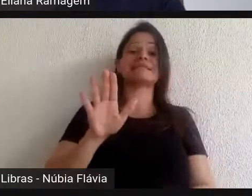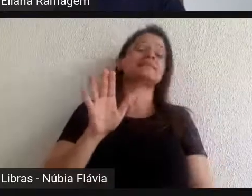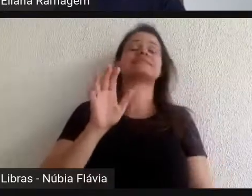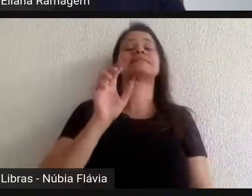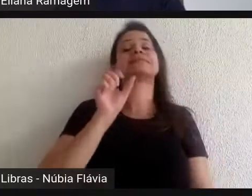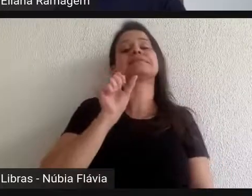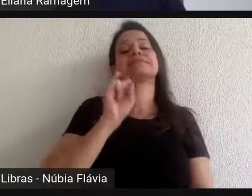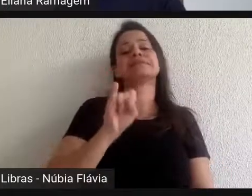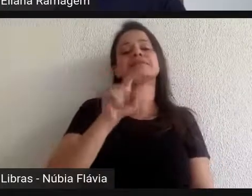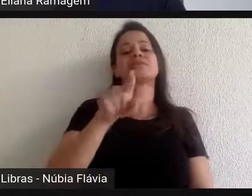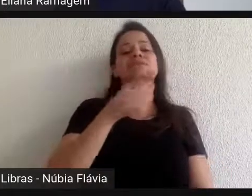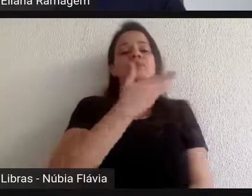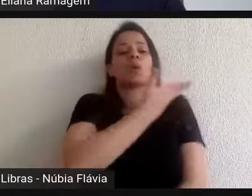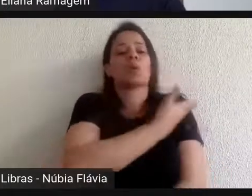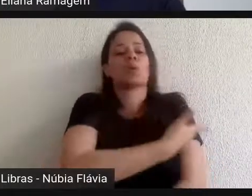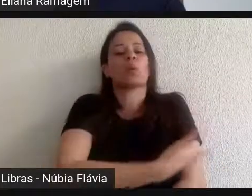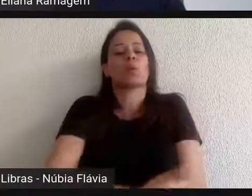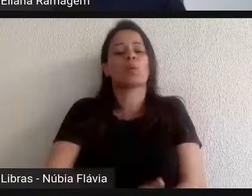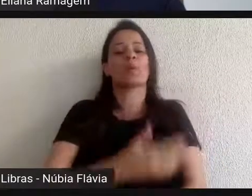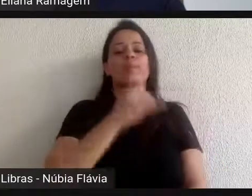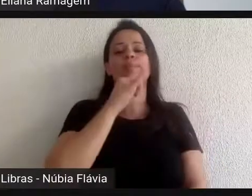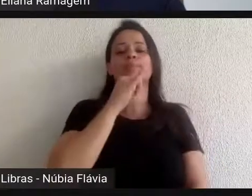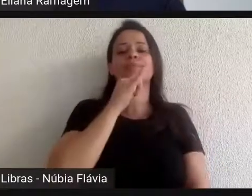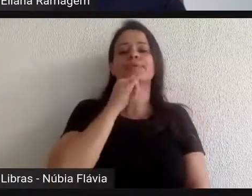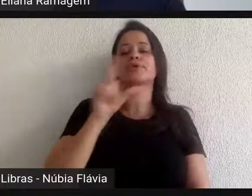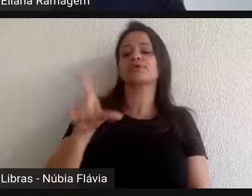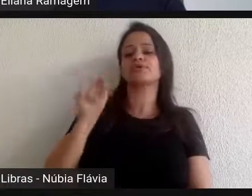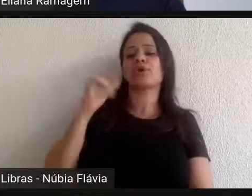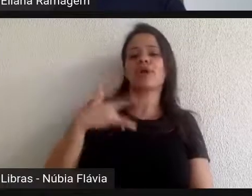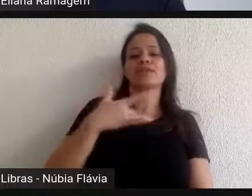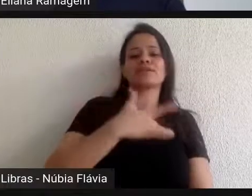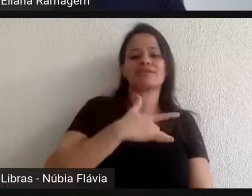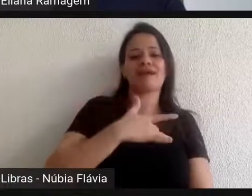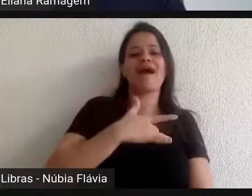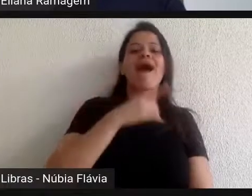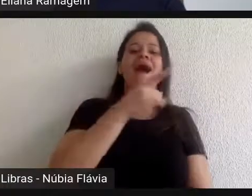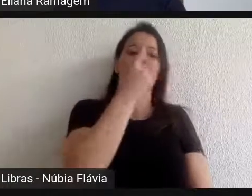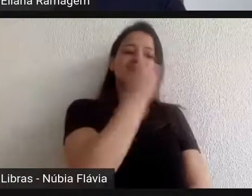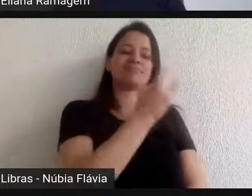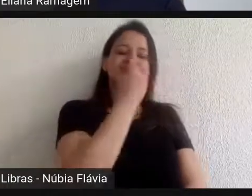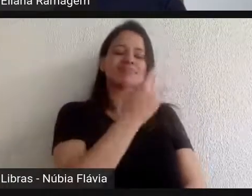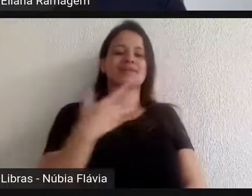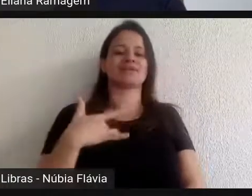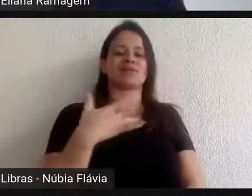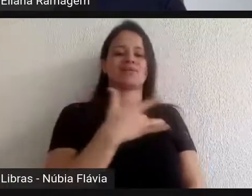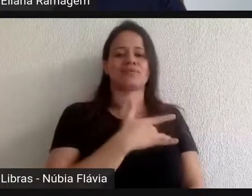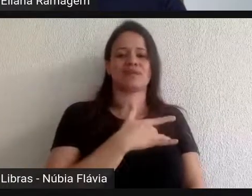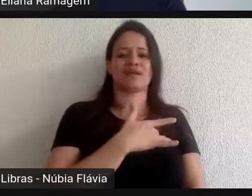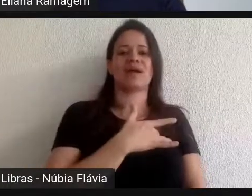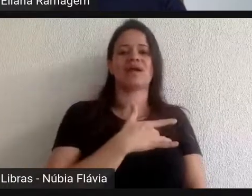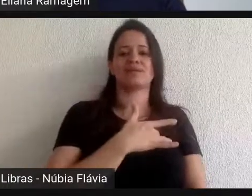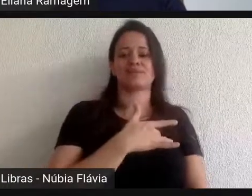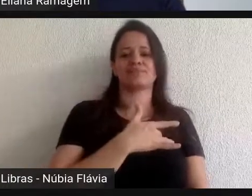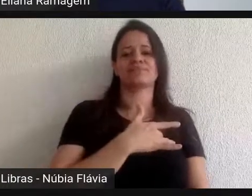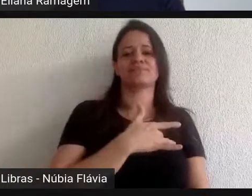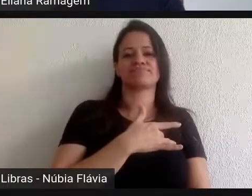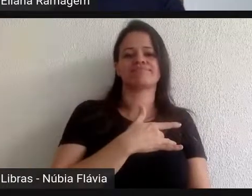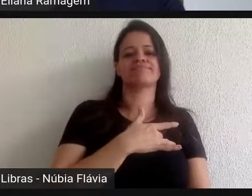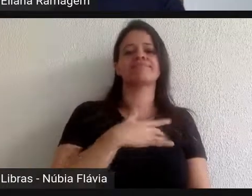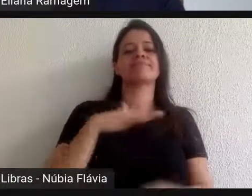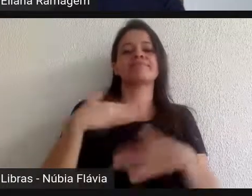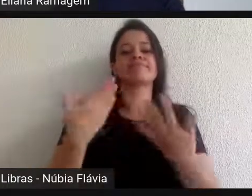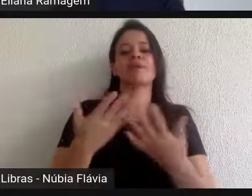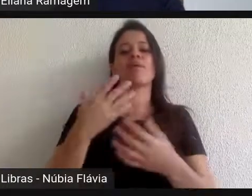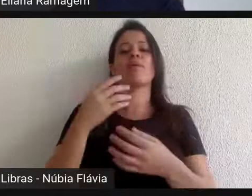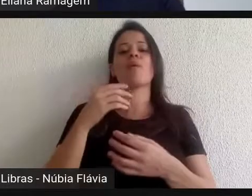né? E aí fora aquelas questões, né, de inteligência artificial, de te mandar cupom de desconto na hora